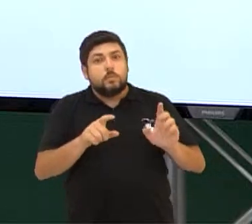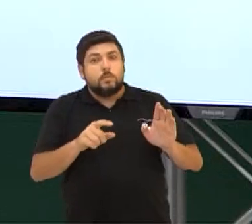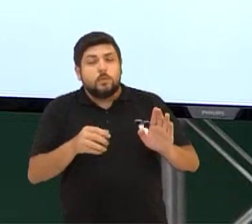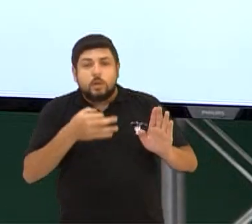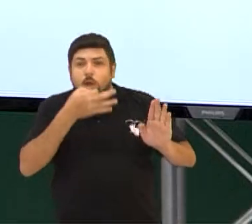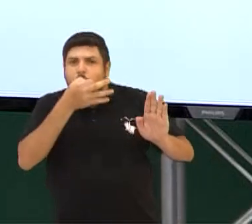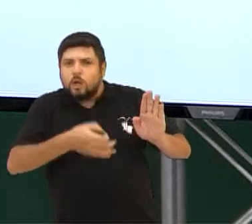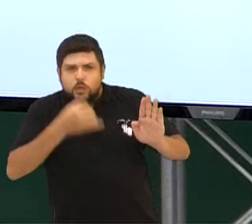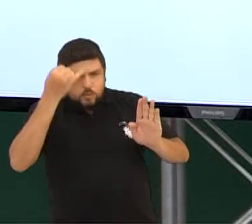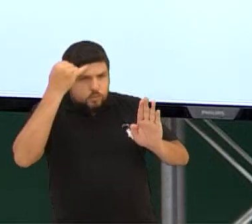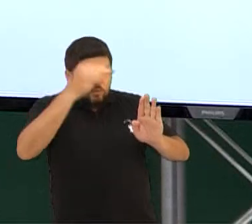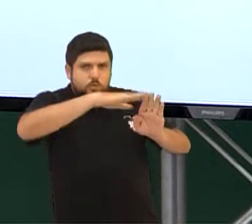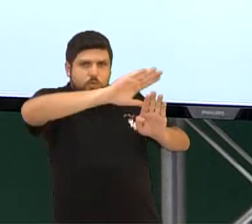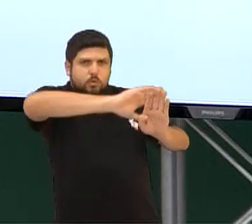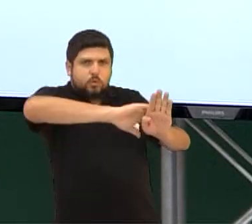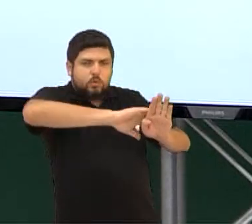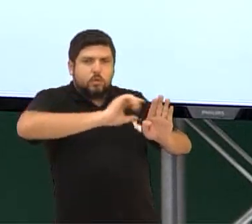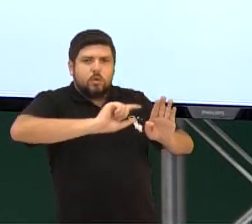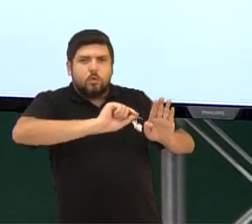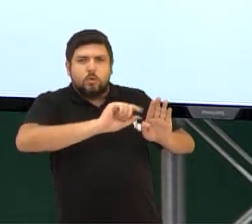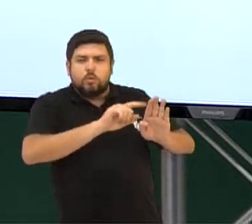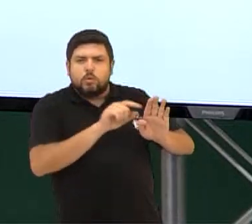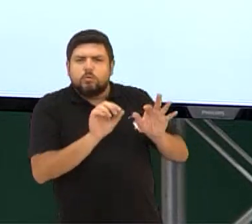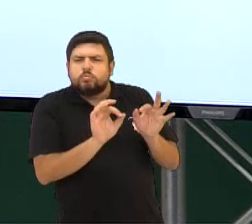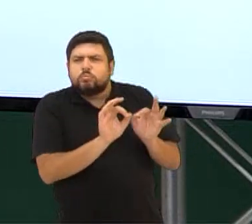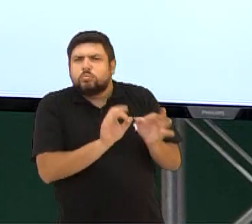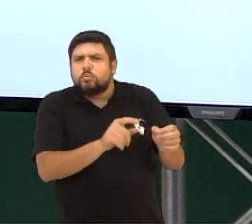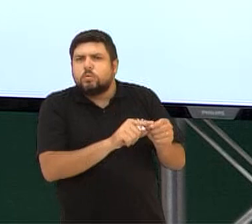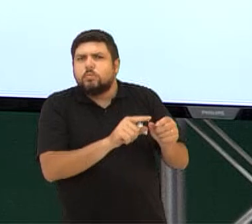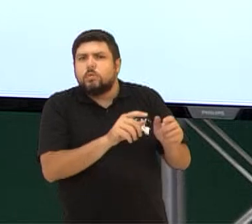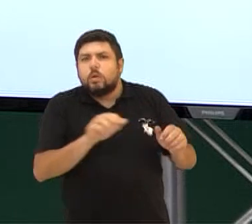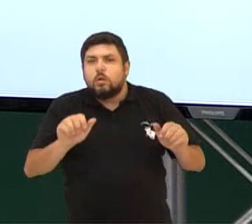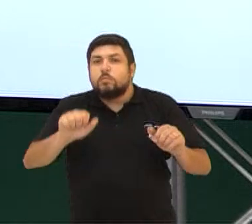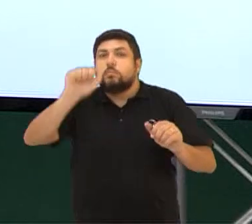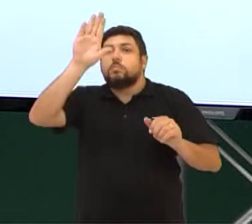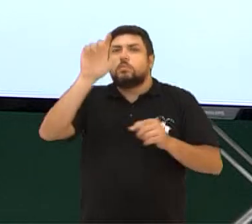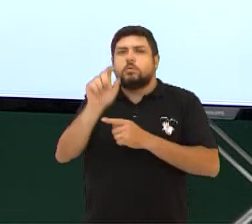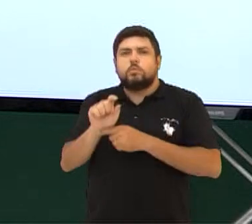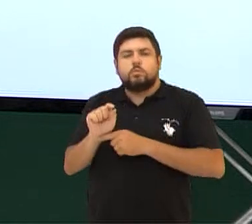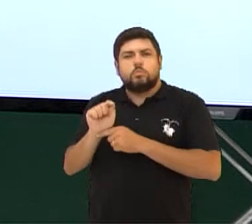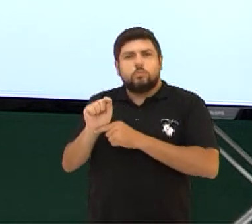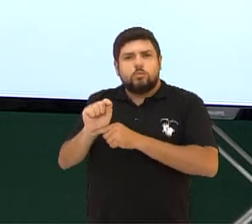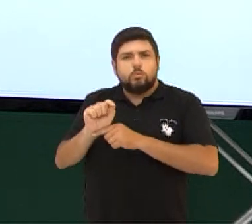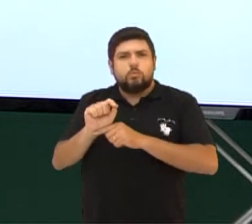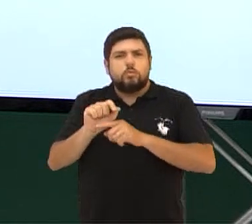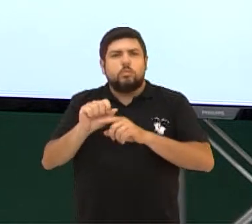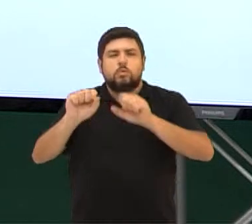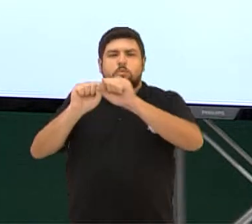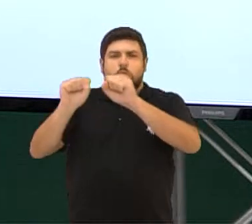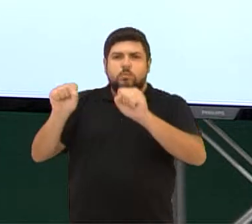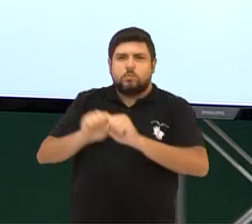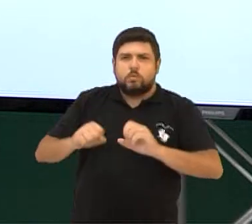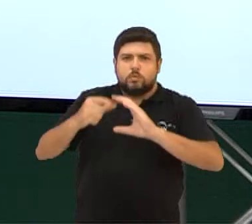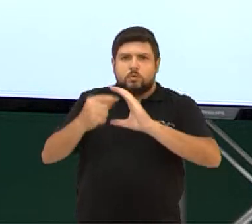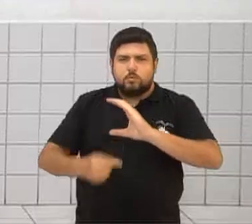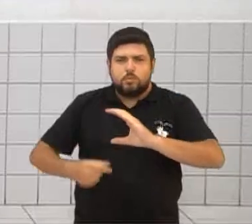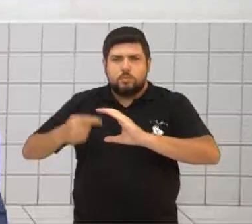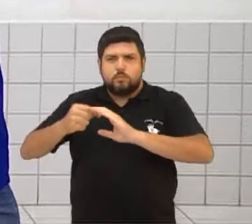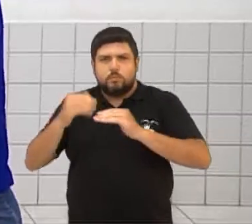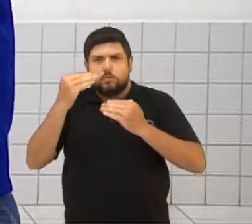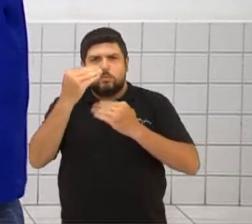pequena parte dentro desse projeto maior, que é a análise do sistema capitalista e do padrão